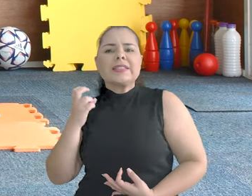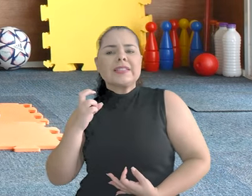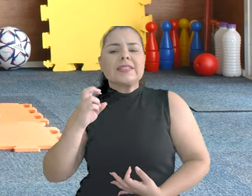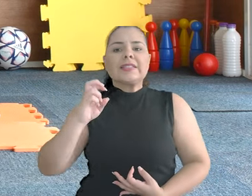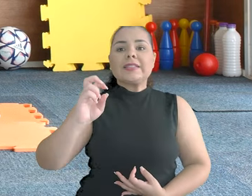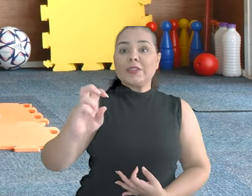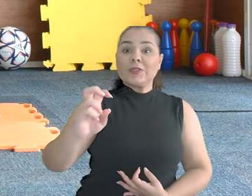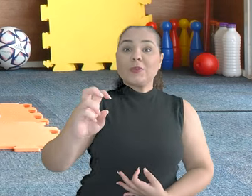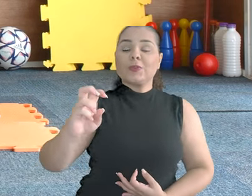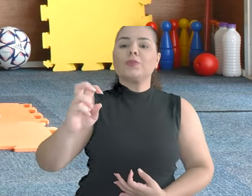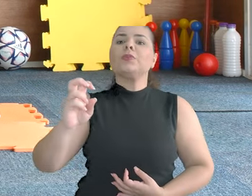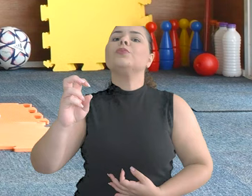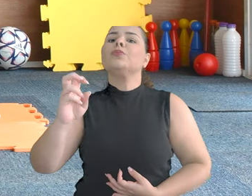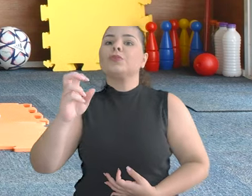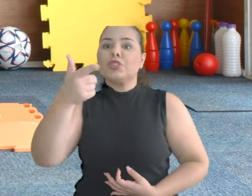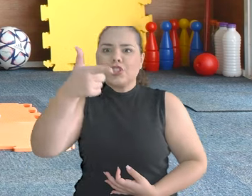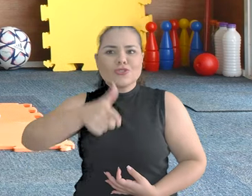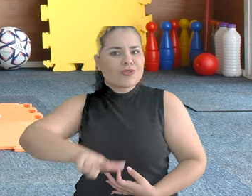voltou